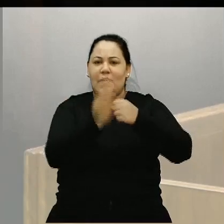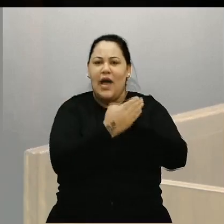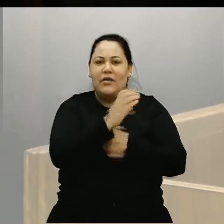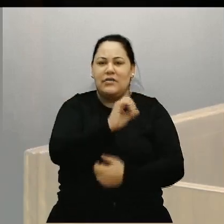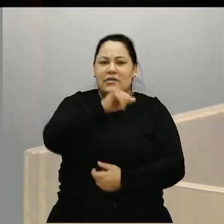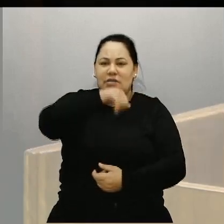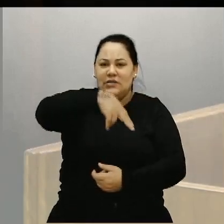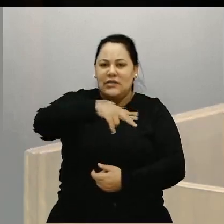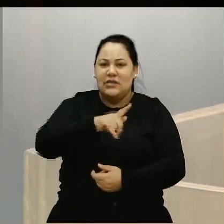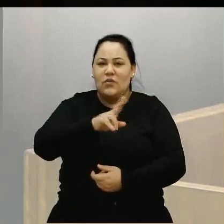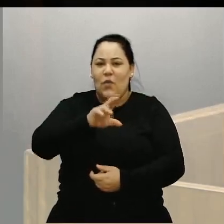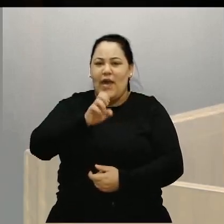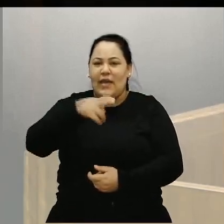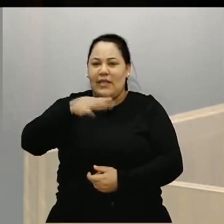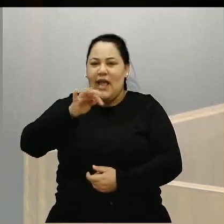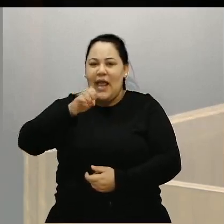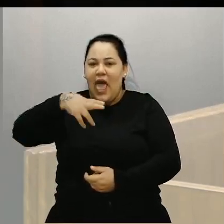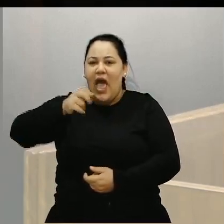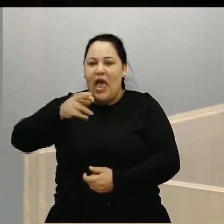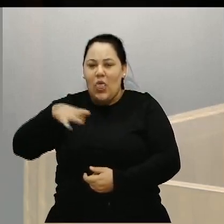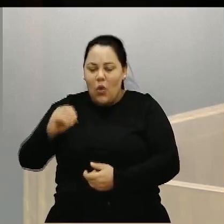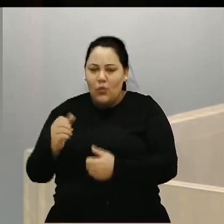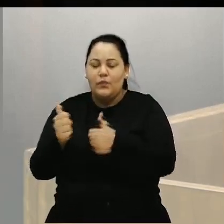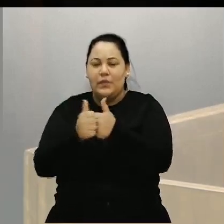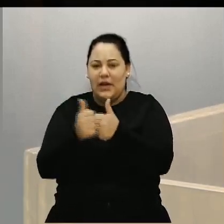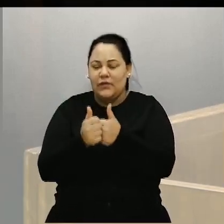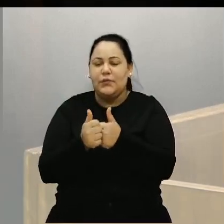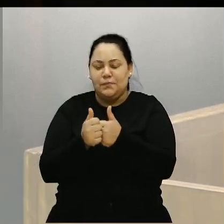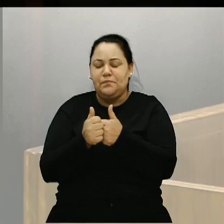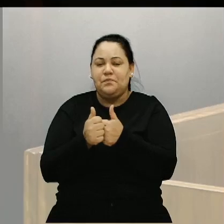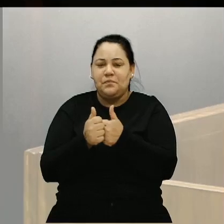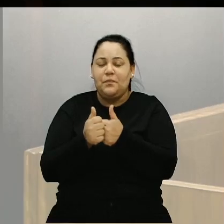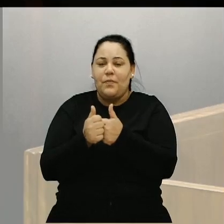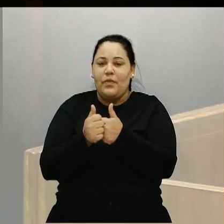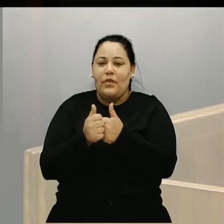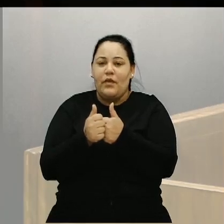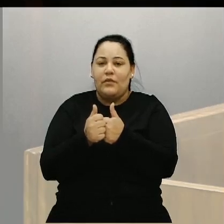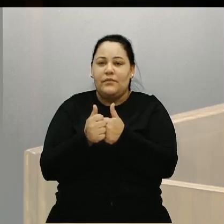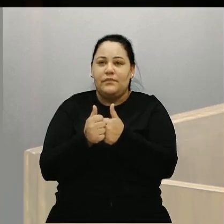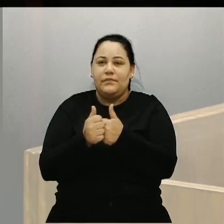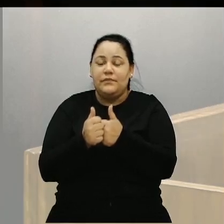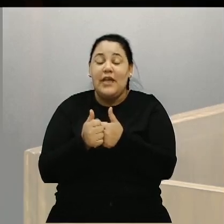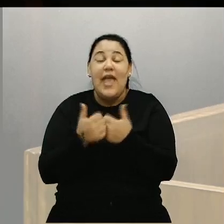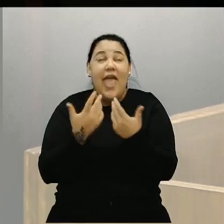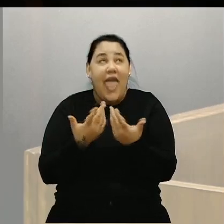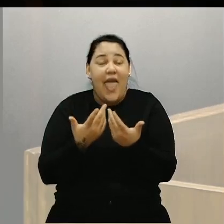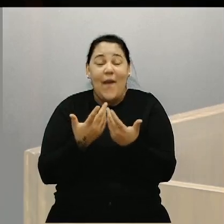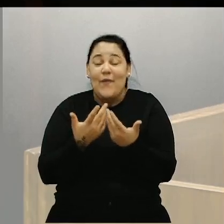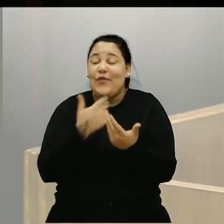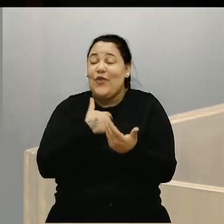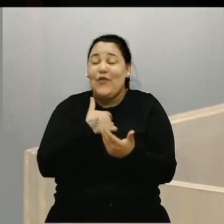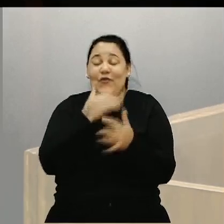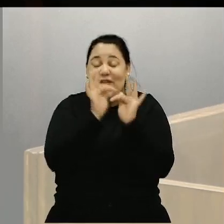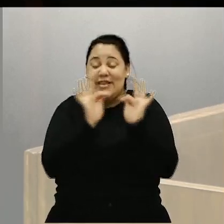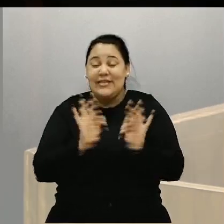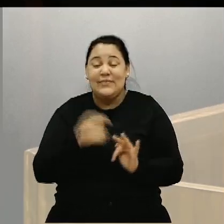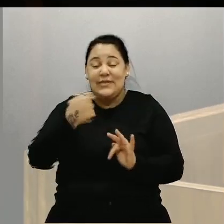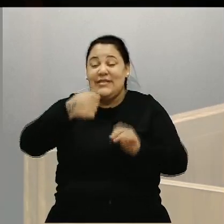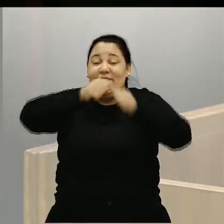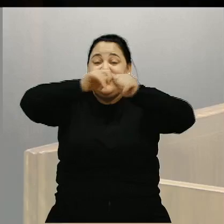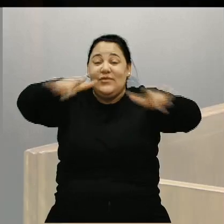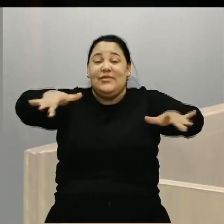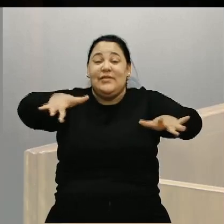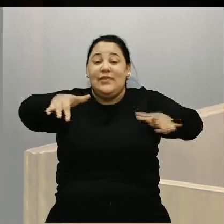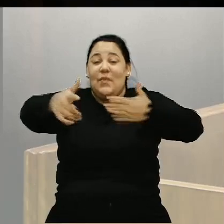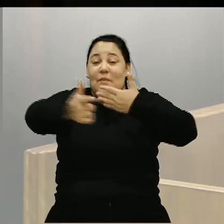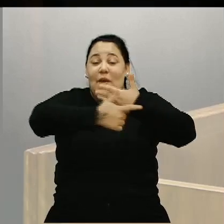próximo da ABB. Então, eu estou feliz, não poderia deixar de compartilhar com os senhores, com o presidente da Comissão de